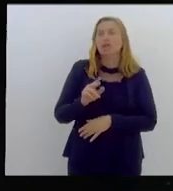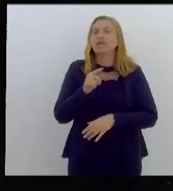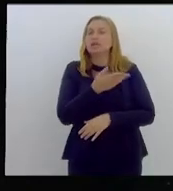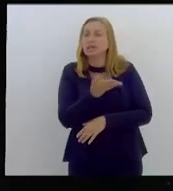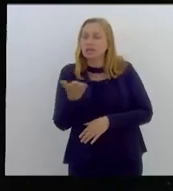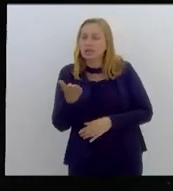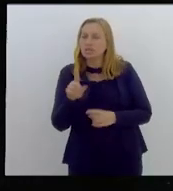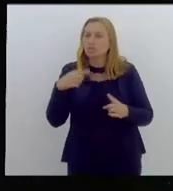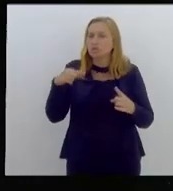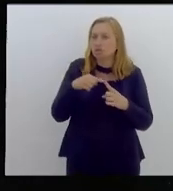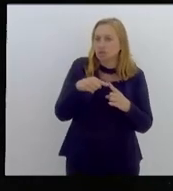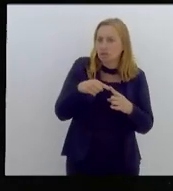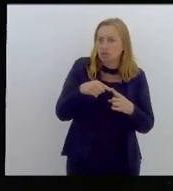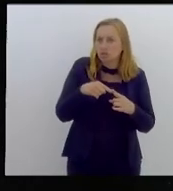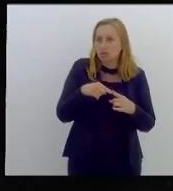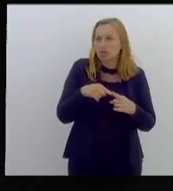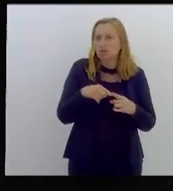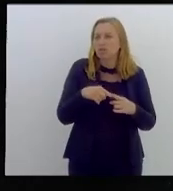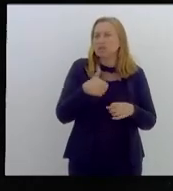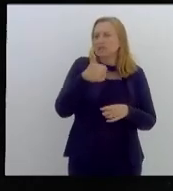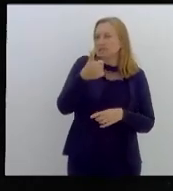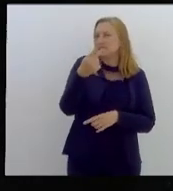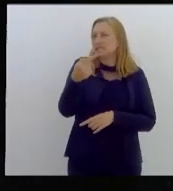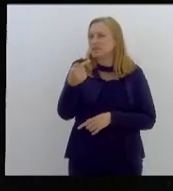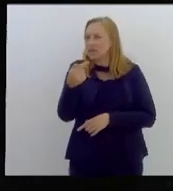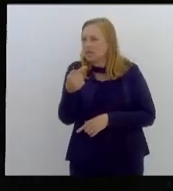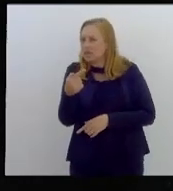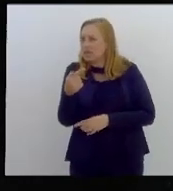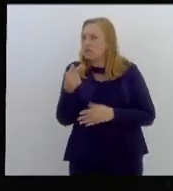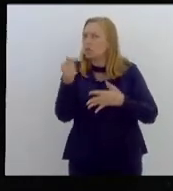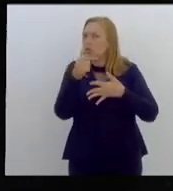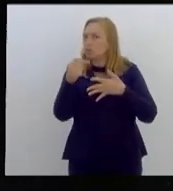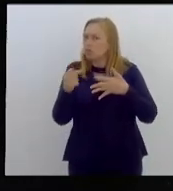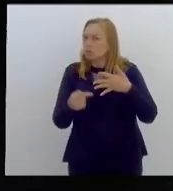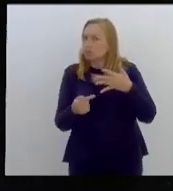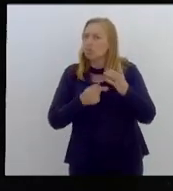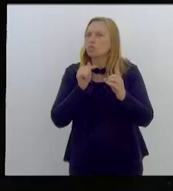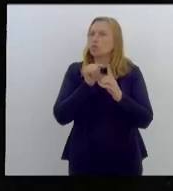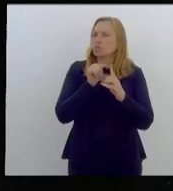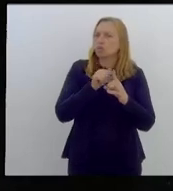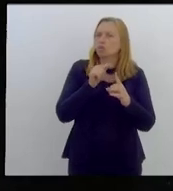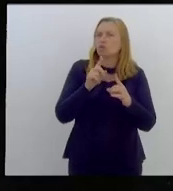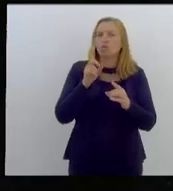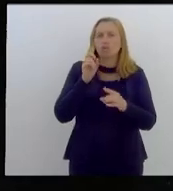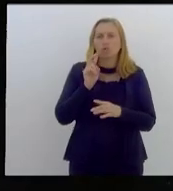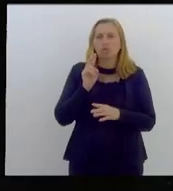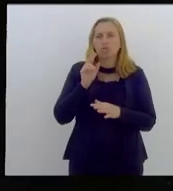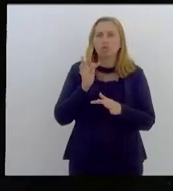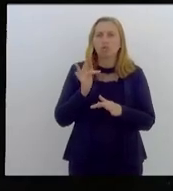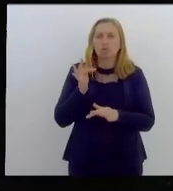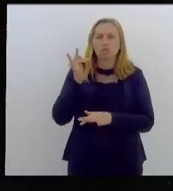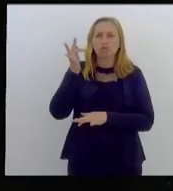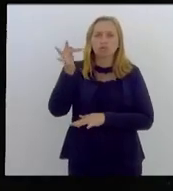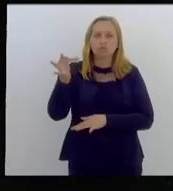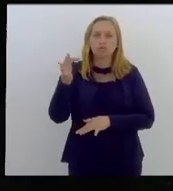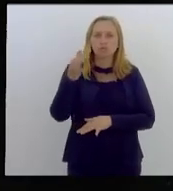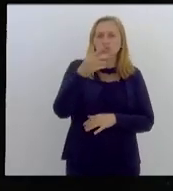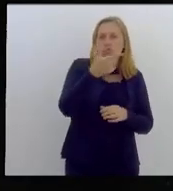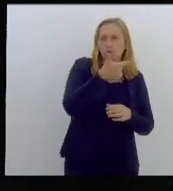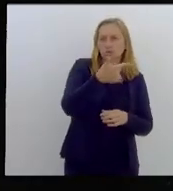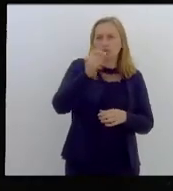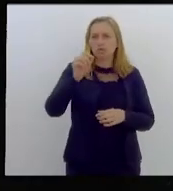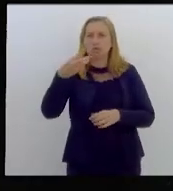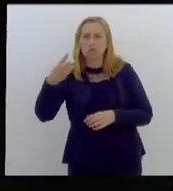esses objetivos são em torno de 17 objetivos, olhando para o ano de 2030, quando eles